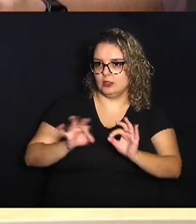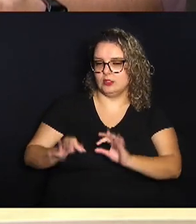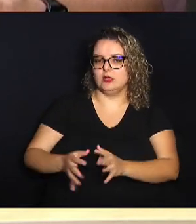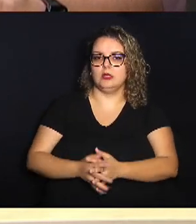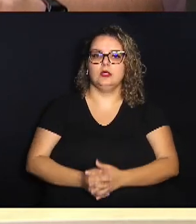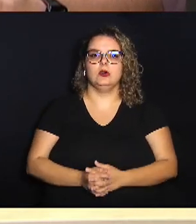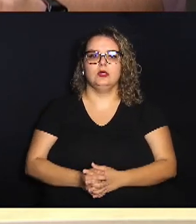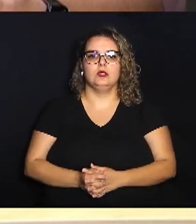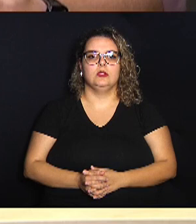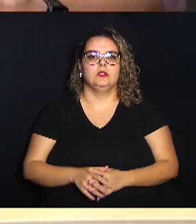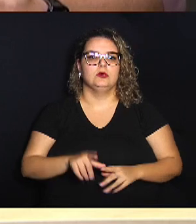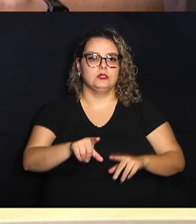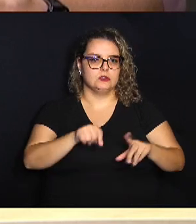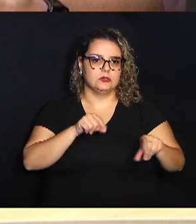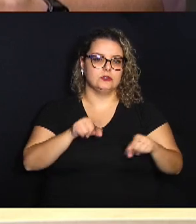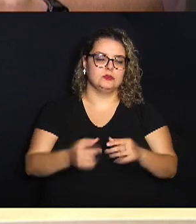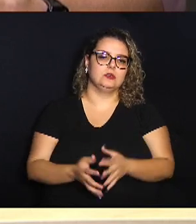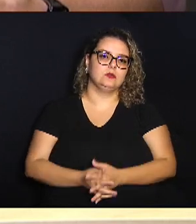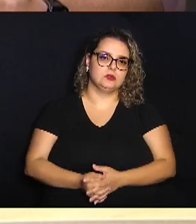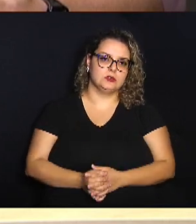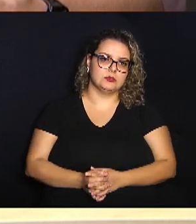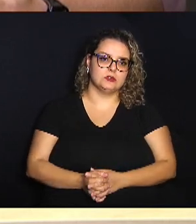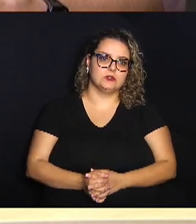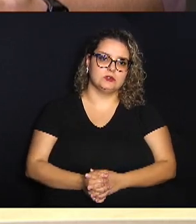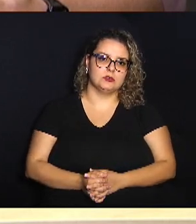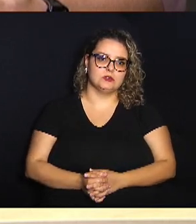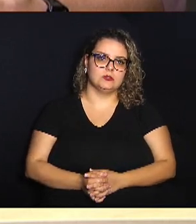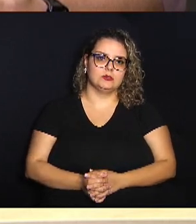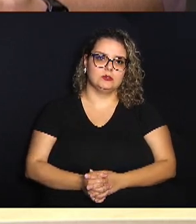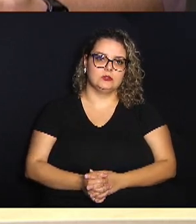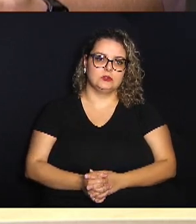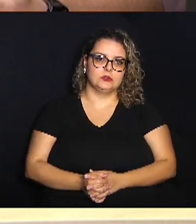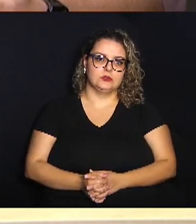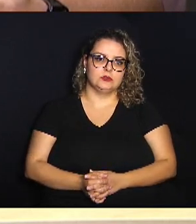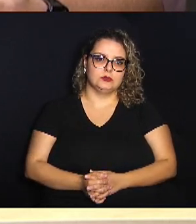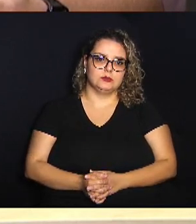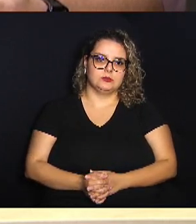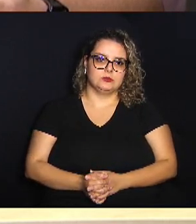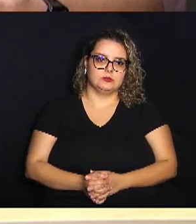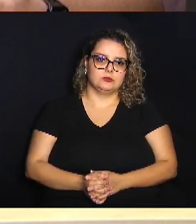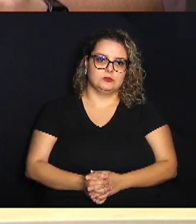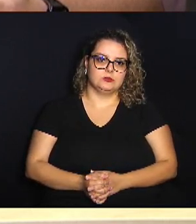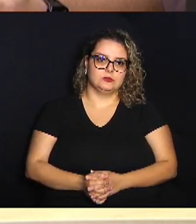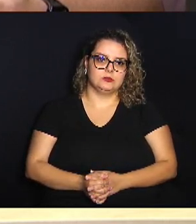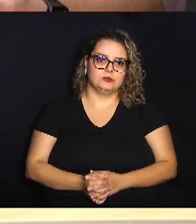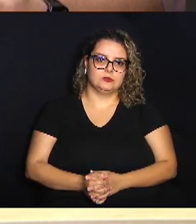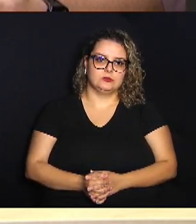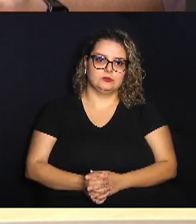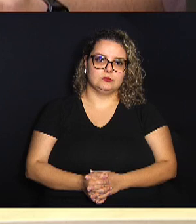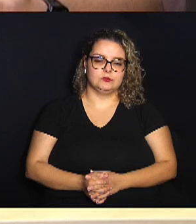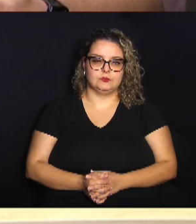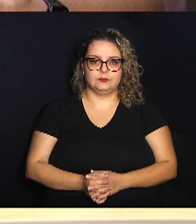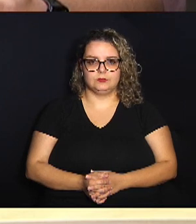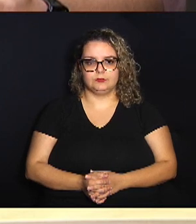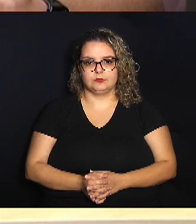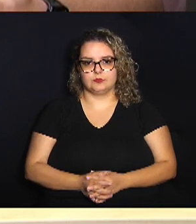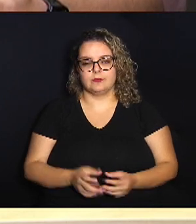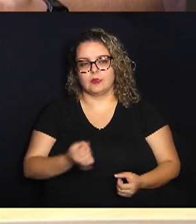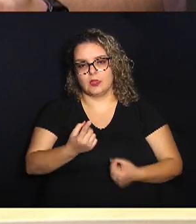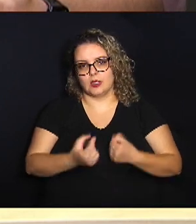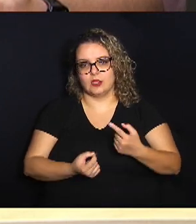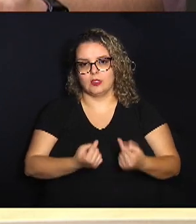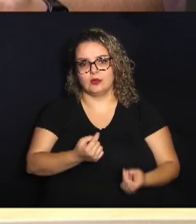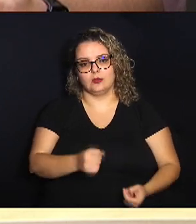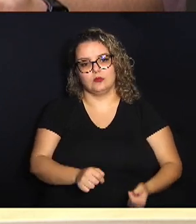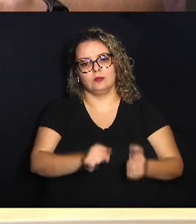São escolhas e são no sentido de, vamos dizer assim, de trazer alguns